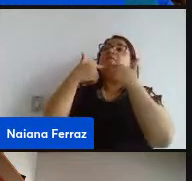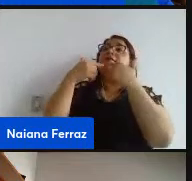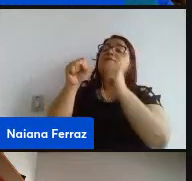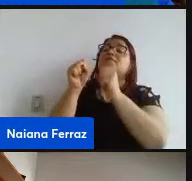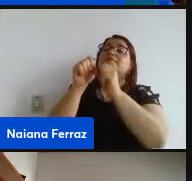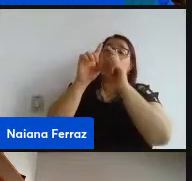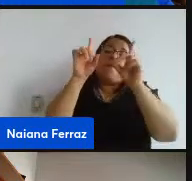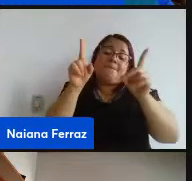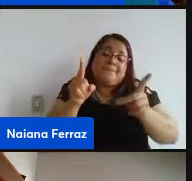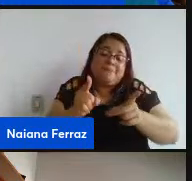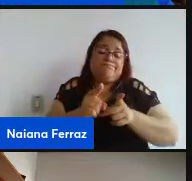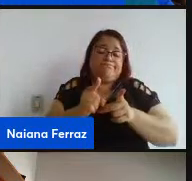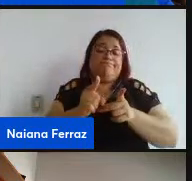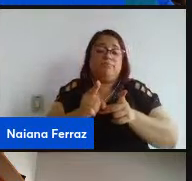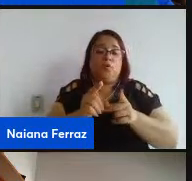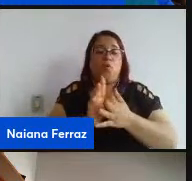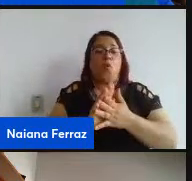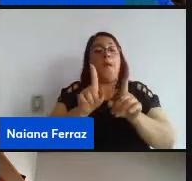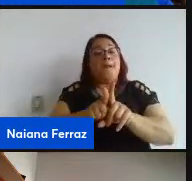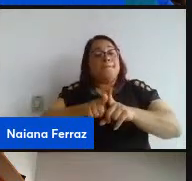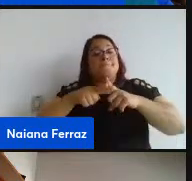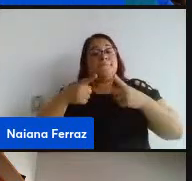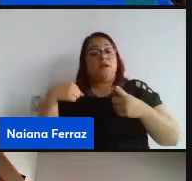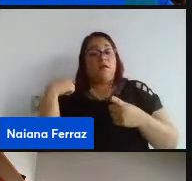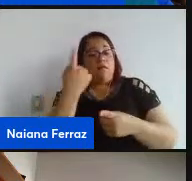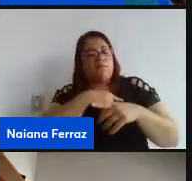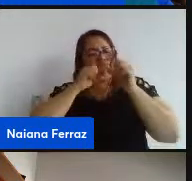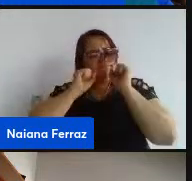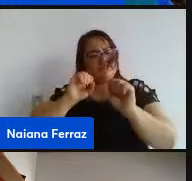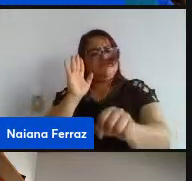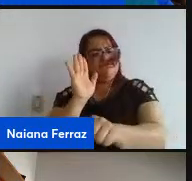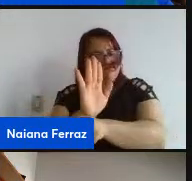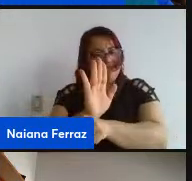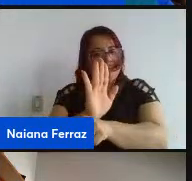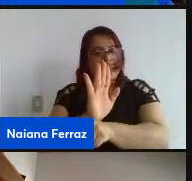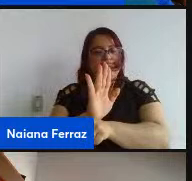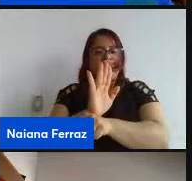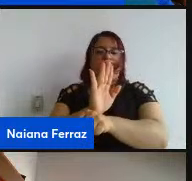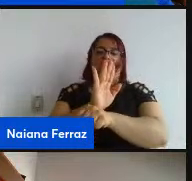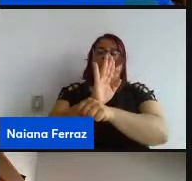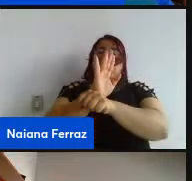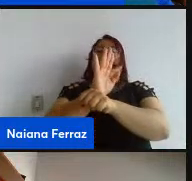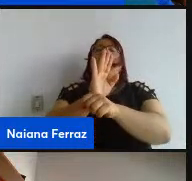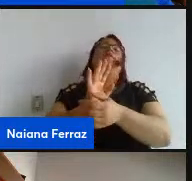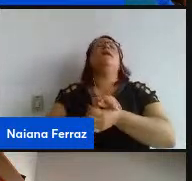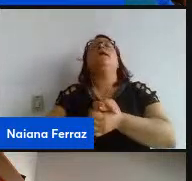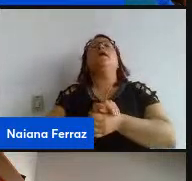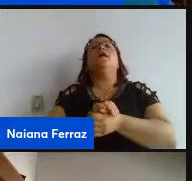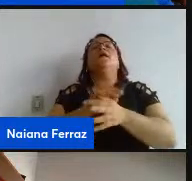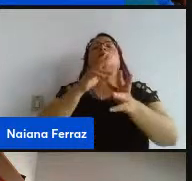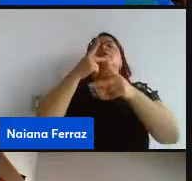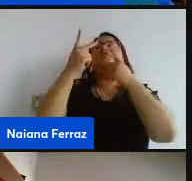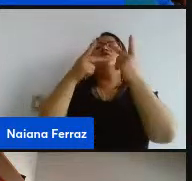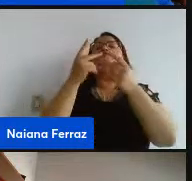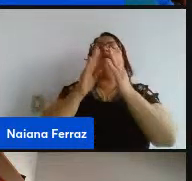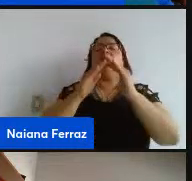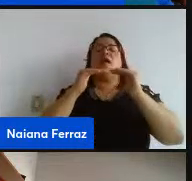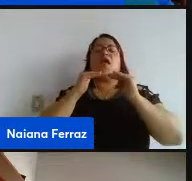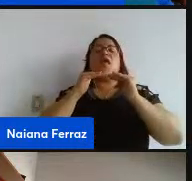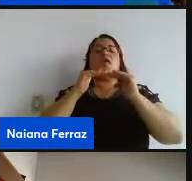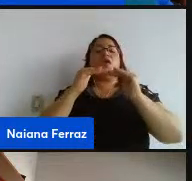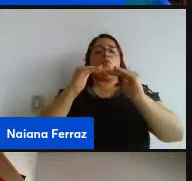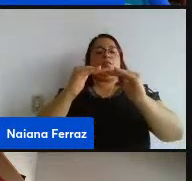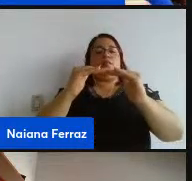gente pode contribuir, e aí eu faço menção aqui ao tema da mesa, para a questão da equidade,